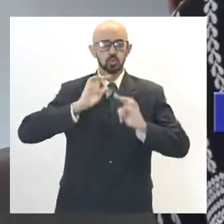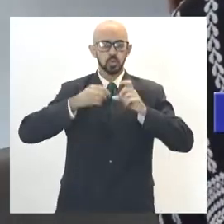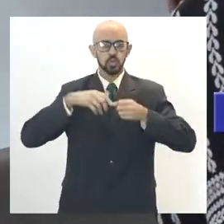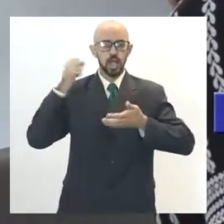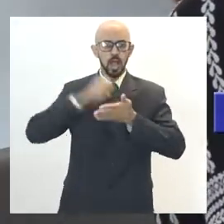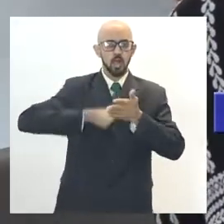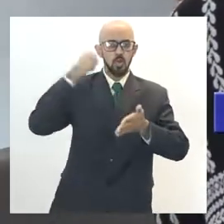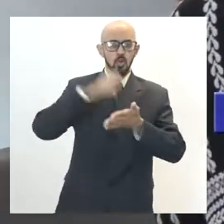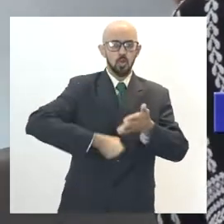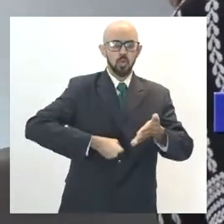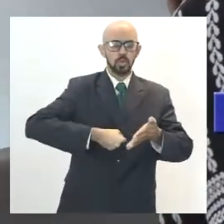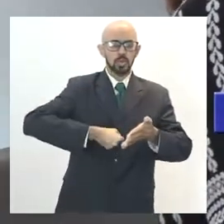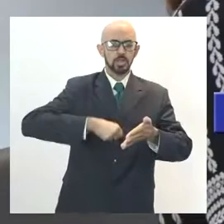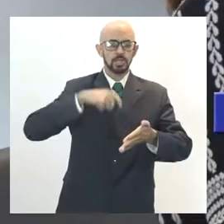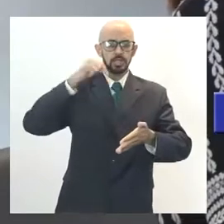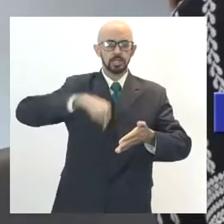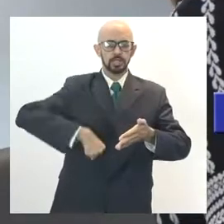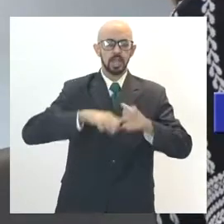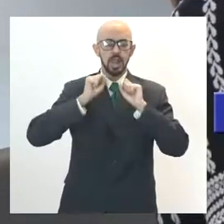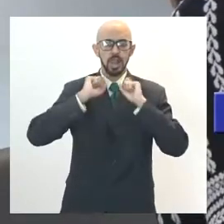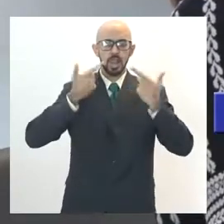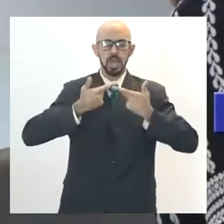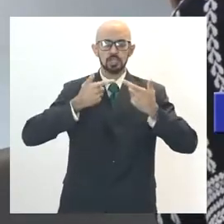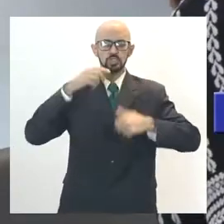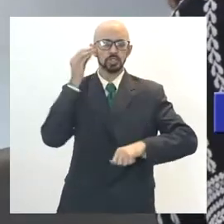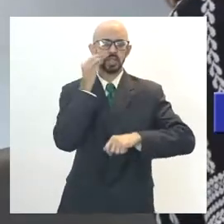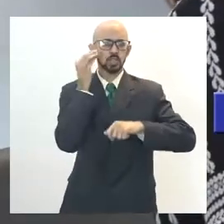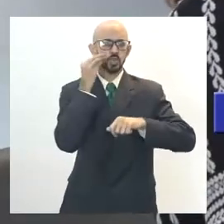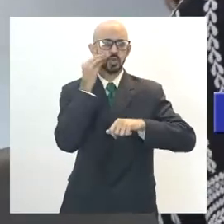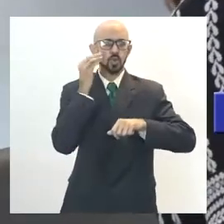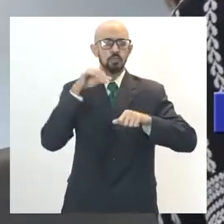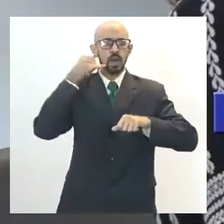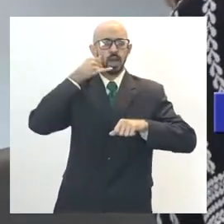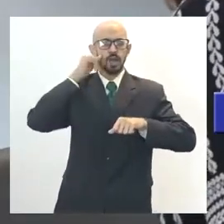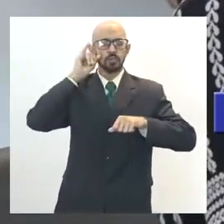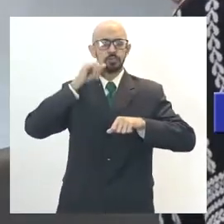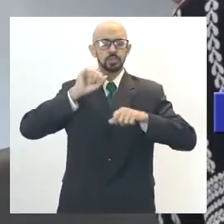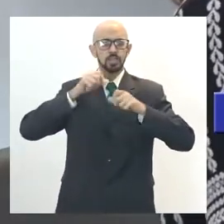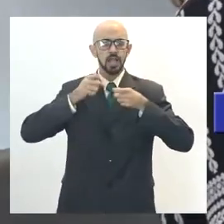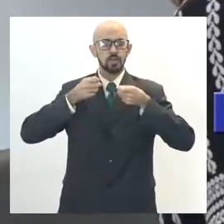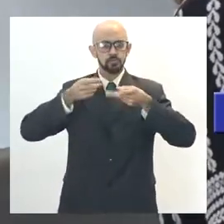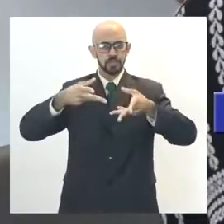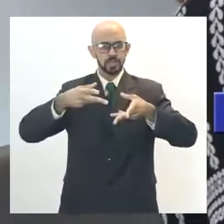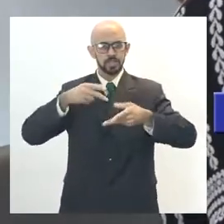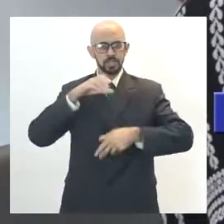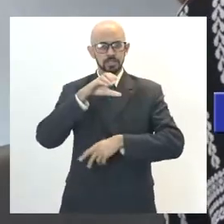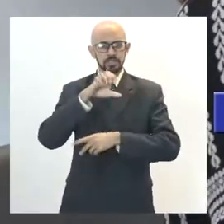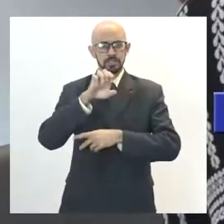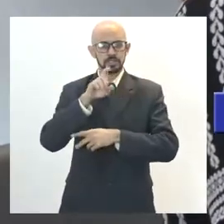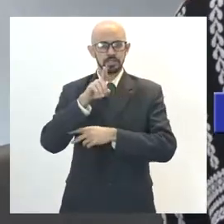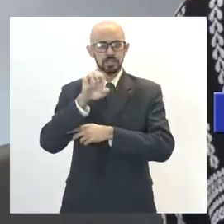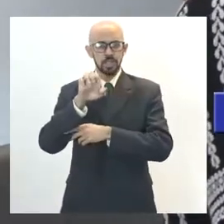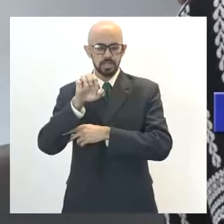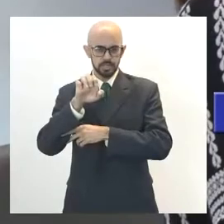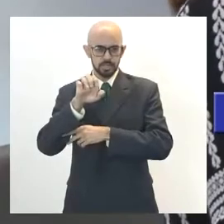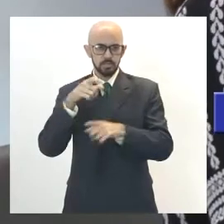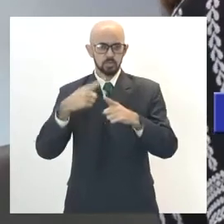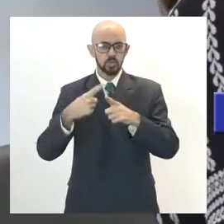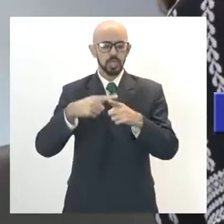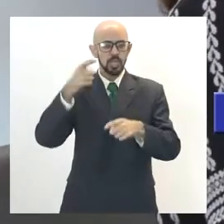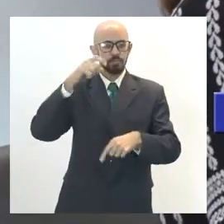tentativa de impedir a privatização da Cedae em imaginando sempre que a água é